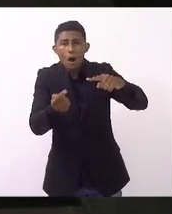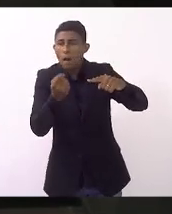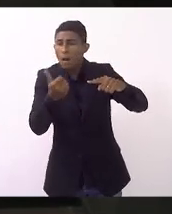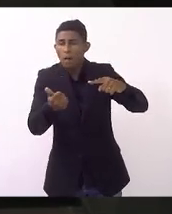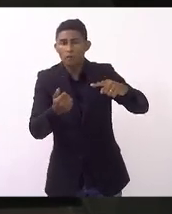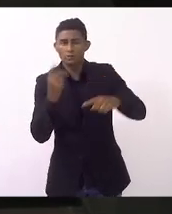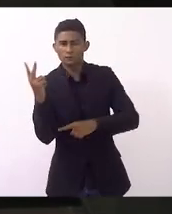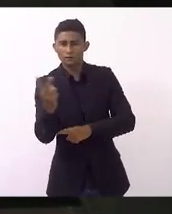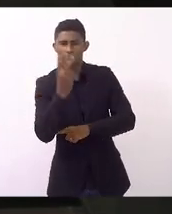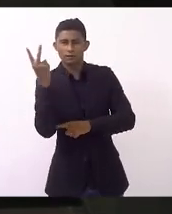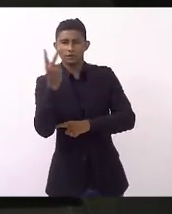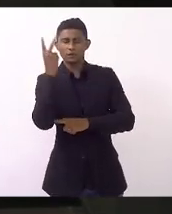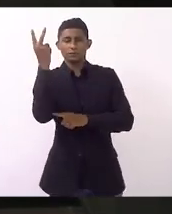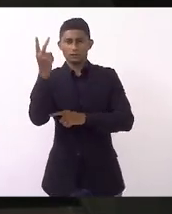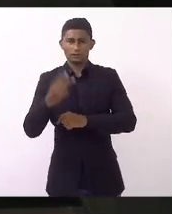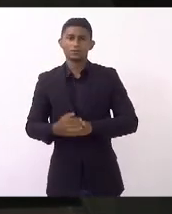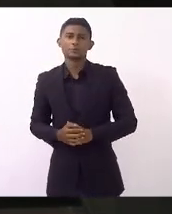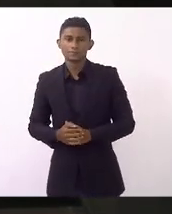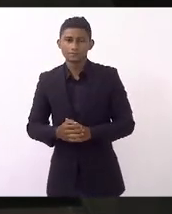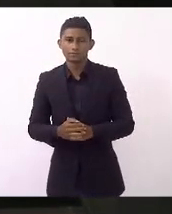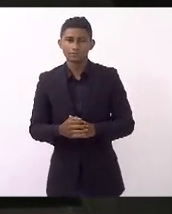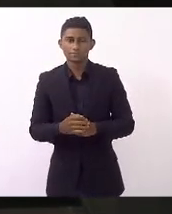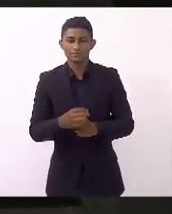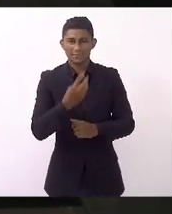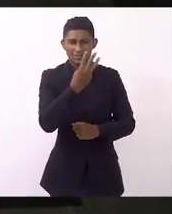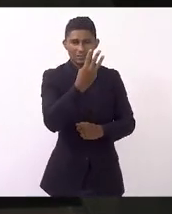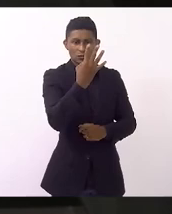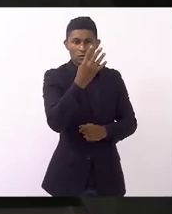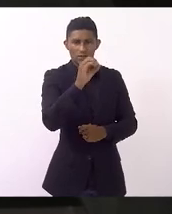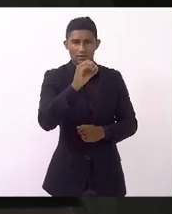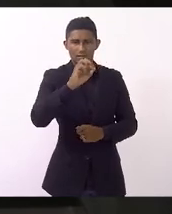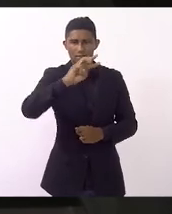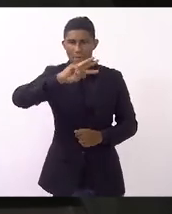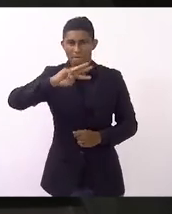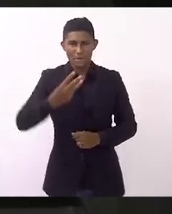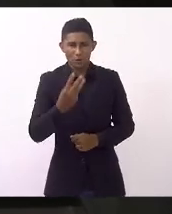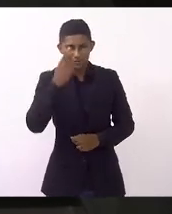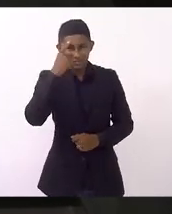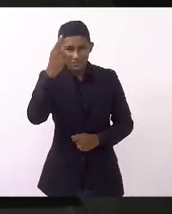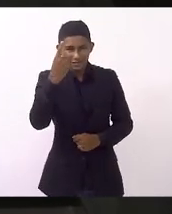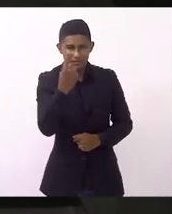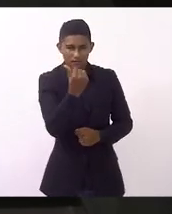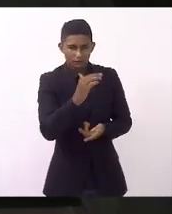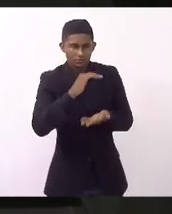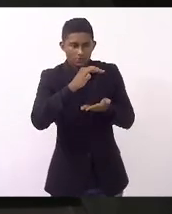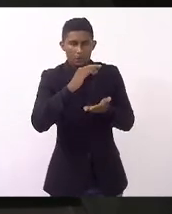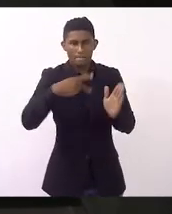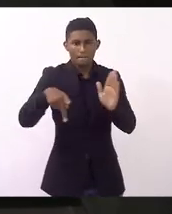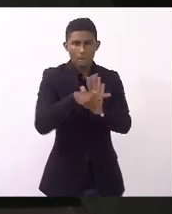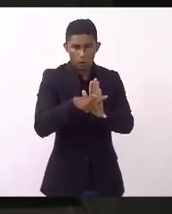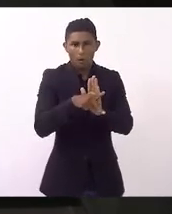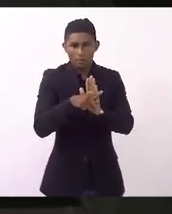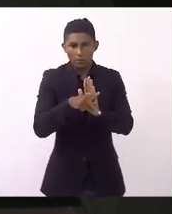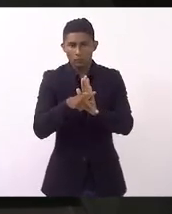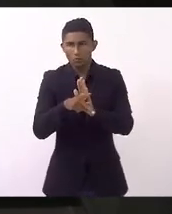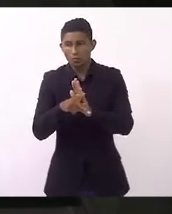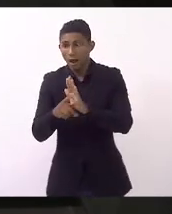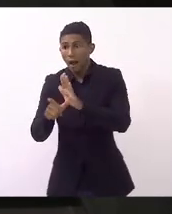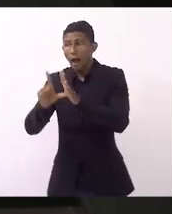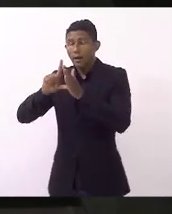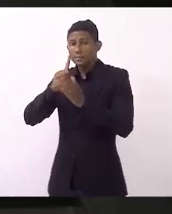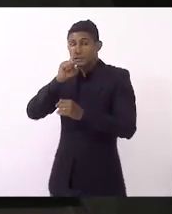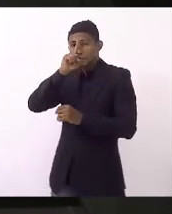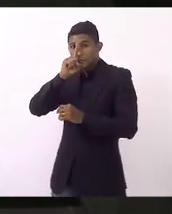valor programado de 340 milhões que estava destinado ao Programa de Prevenção e Resposta ao Risco